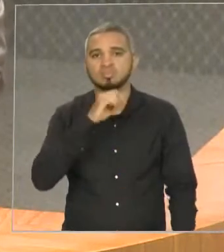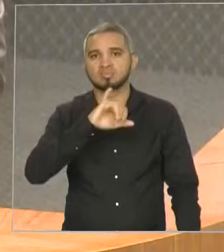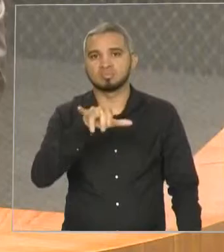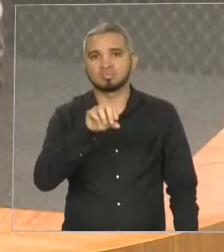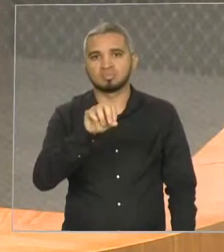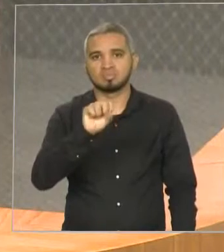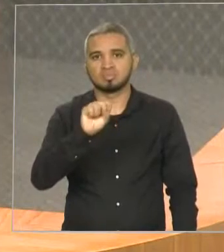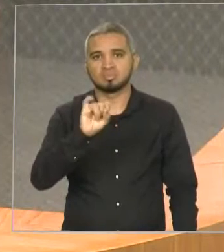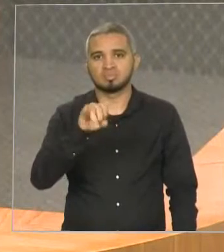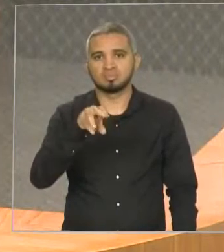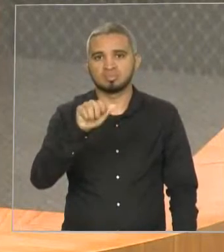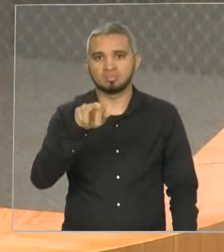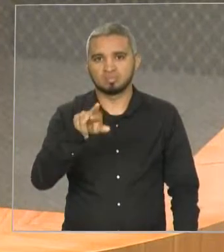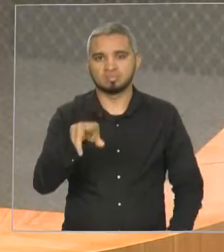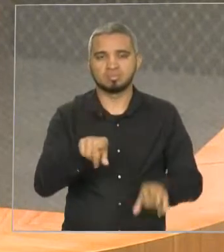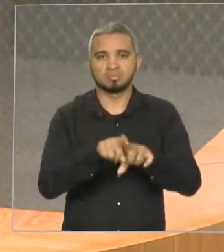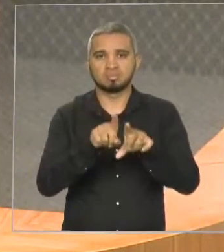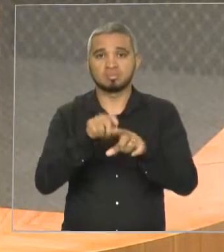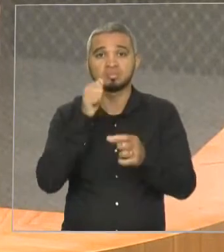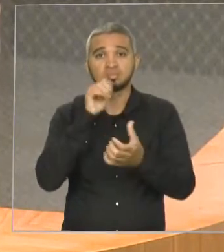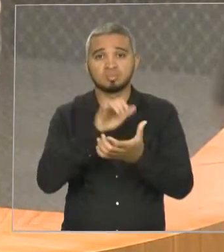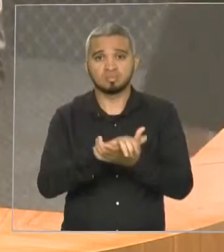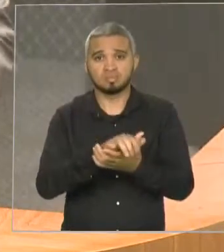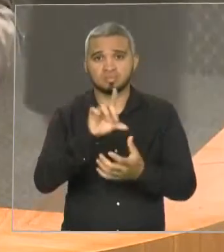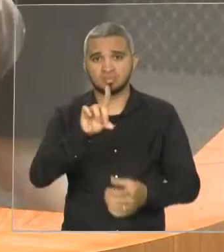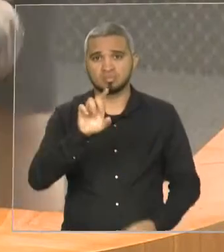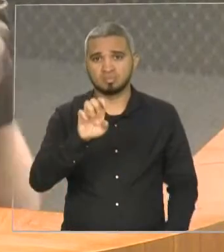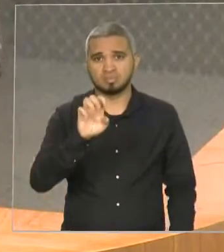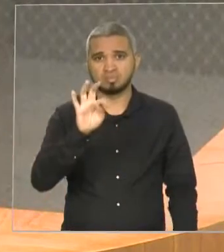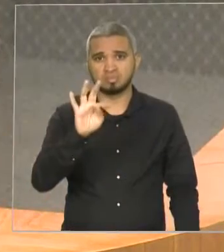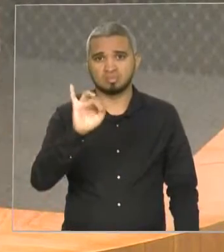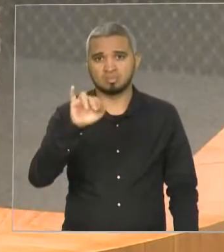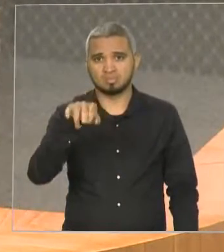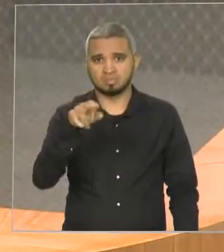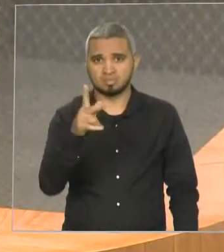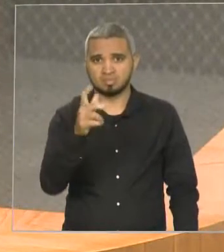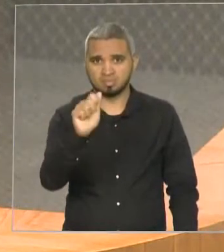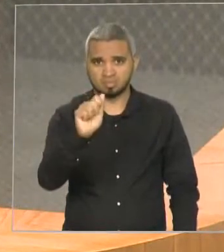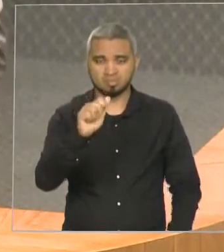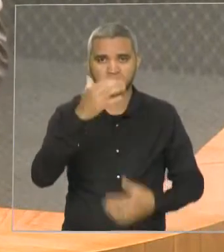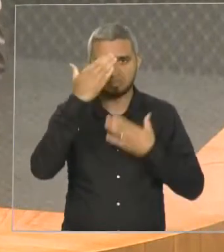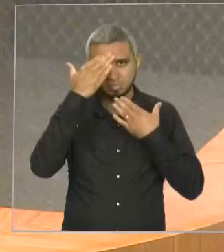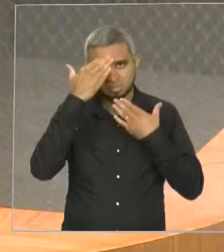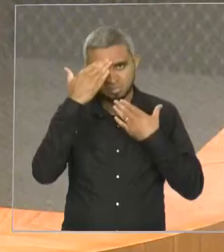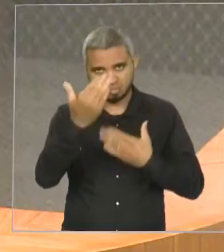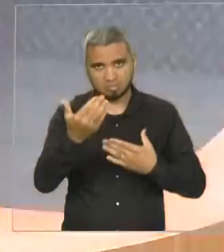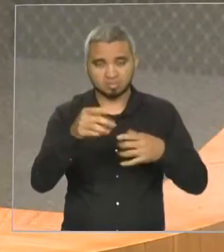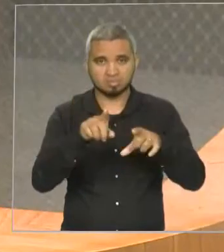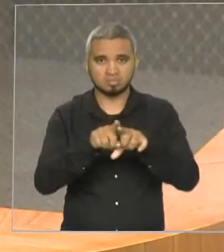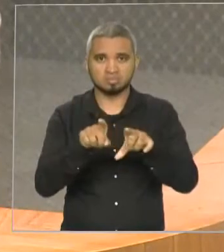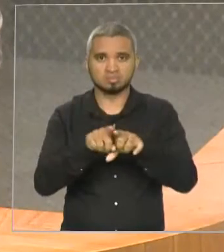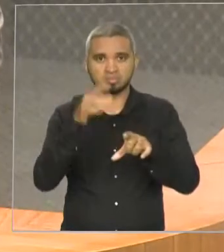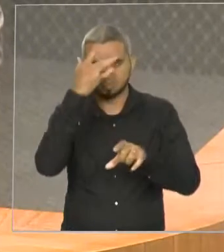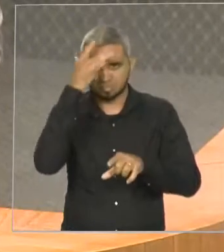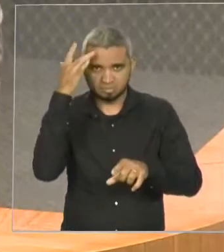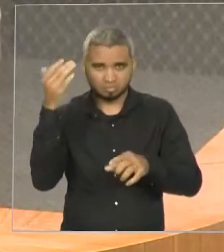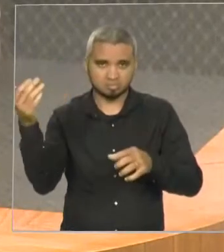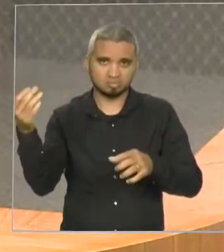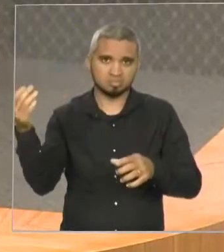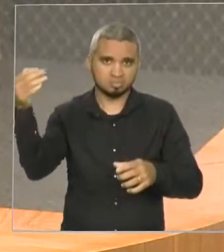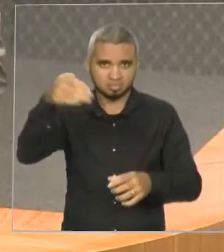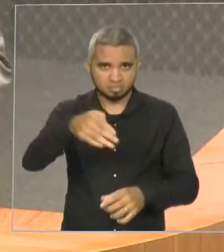sua esposa Detinha, agradecer pela presença que houve ali naquele evento do deputado